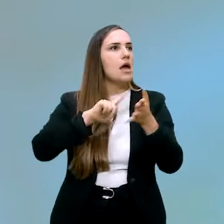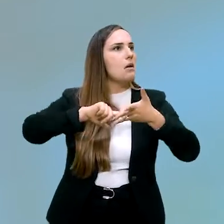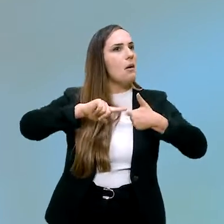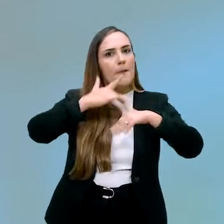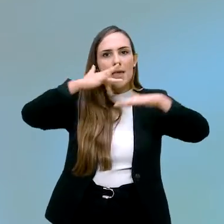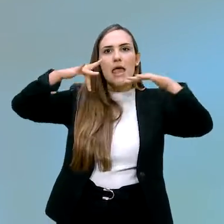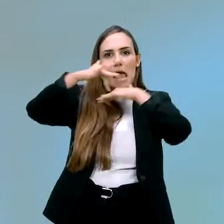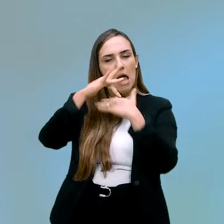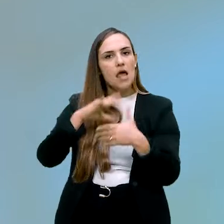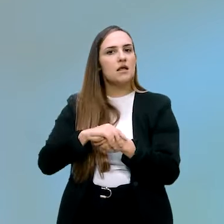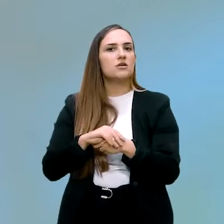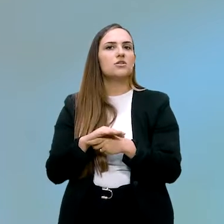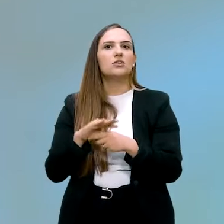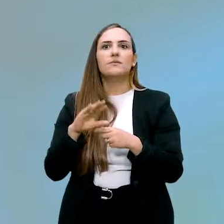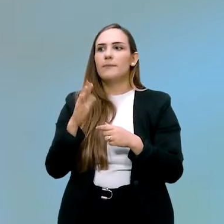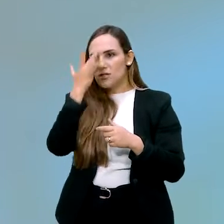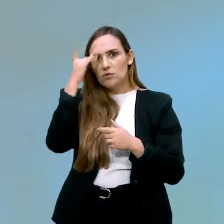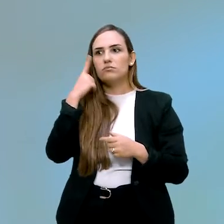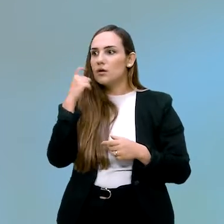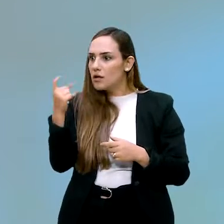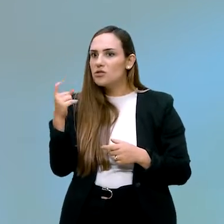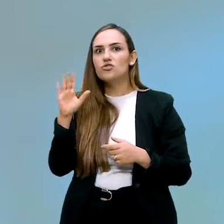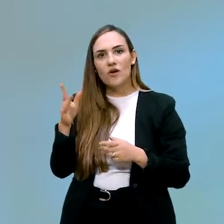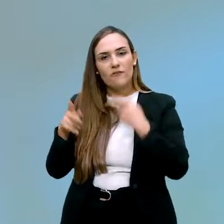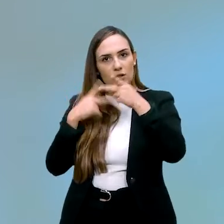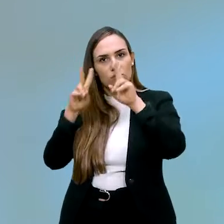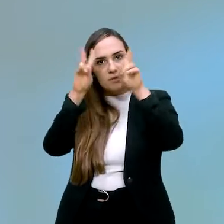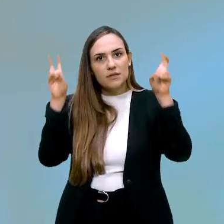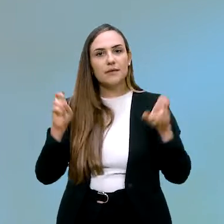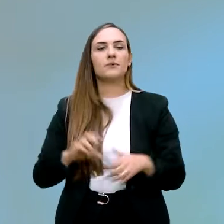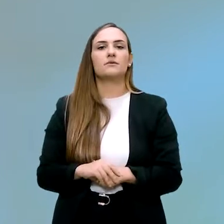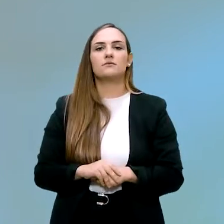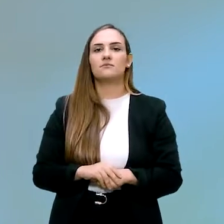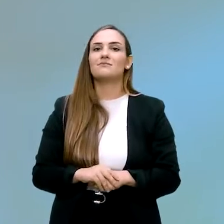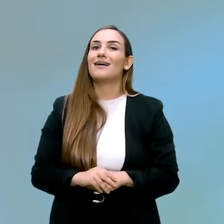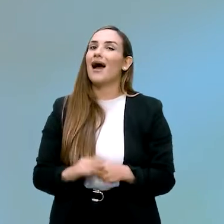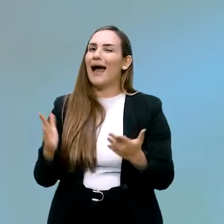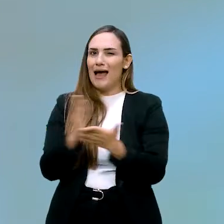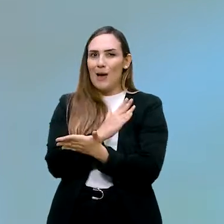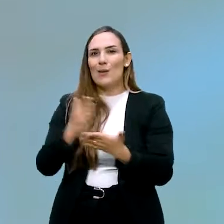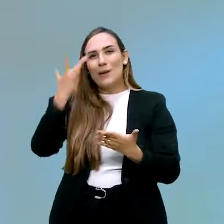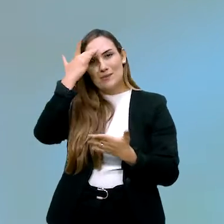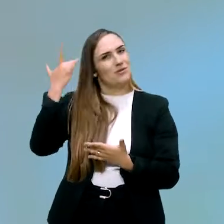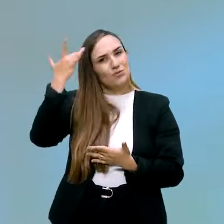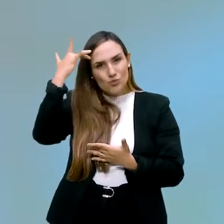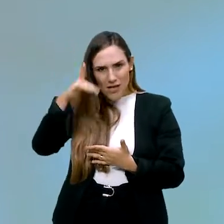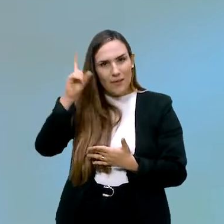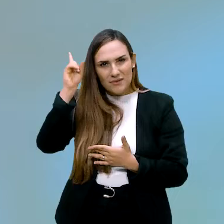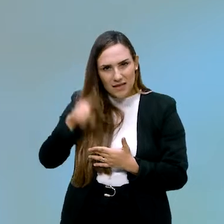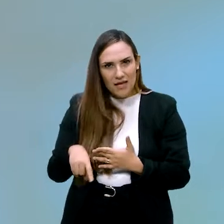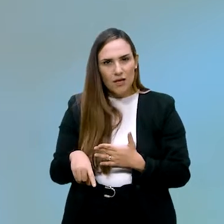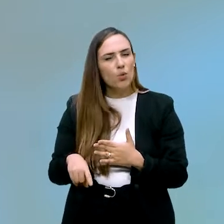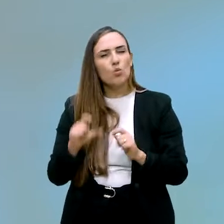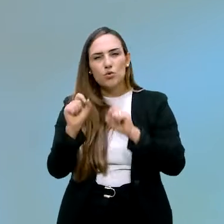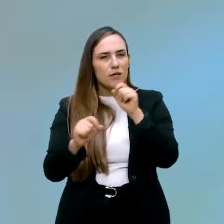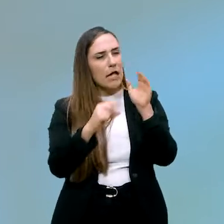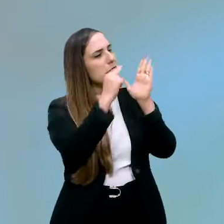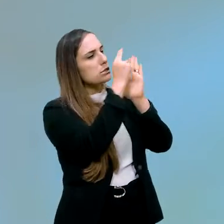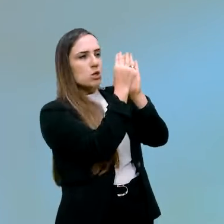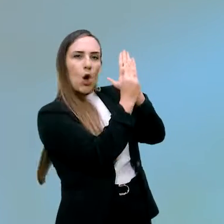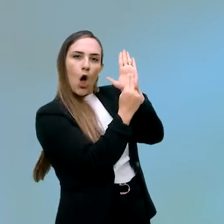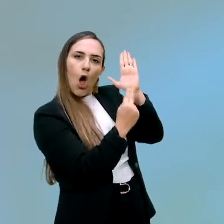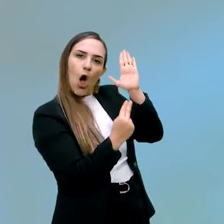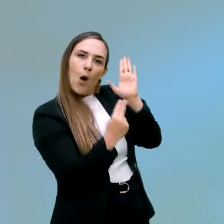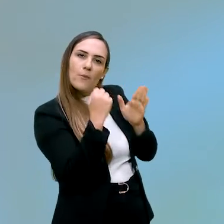que se interessam por esse tema. Mas a gente ainda pode encontrar pessoas que não saibam o que é esse rol da ANS. O que é